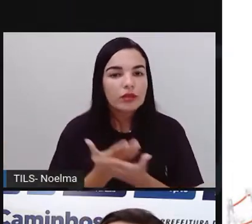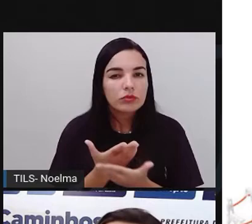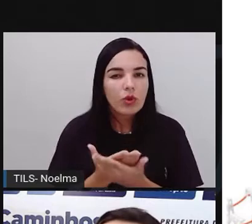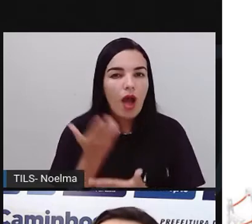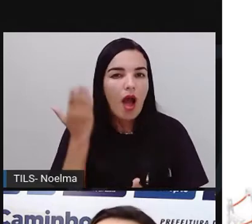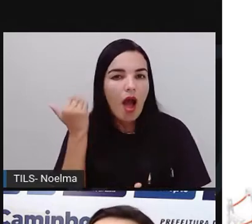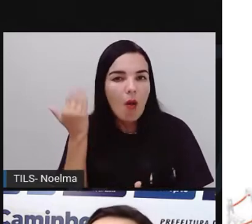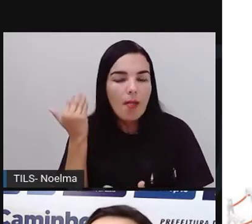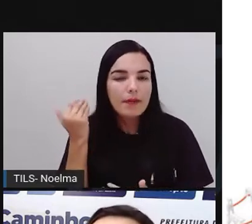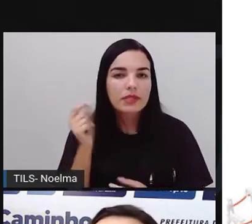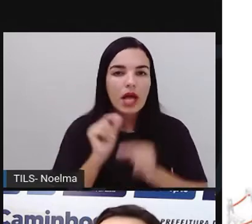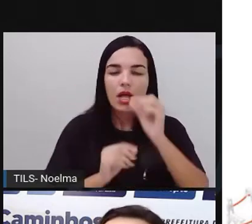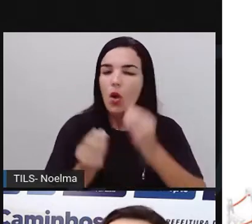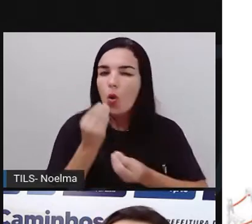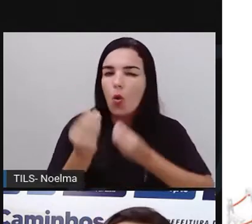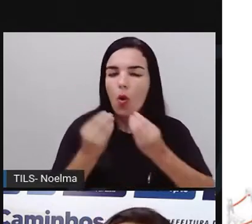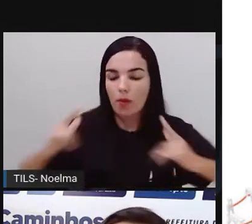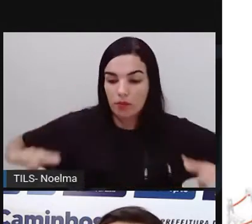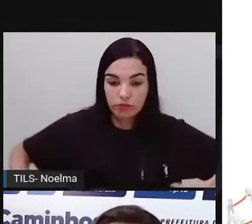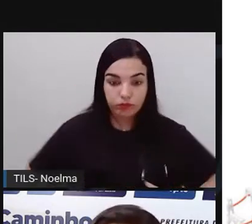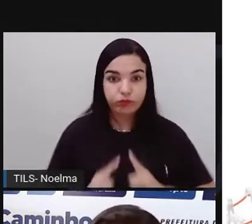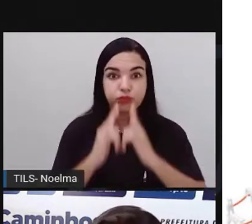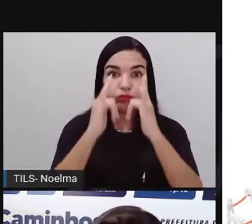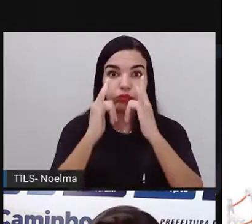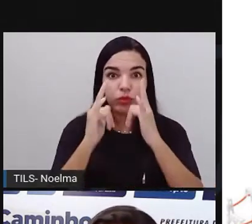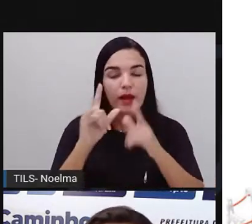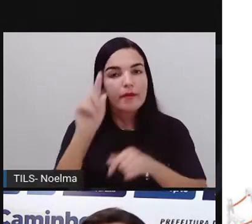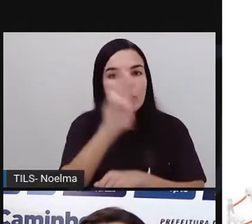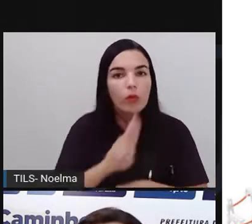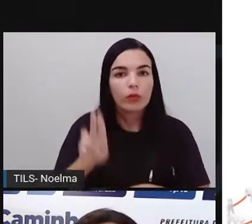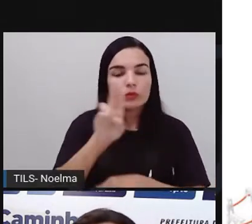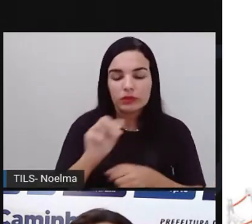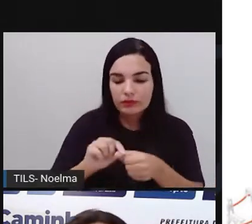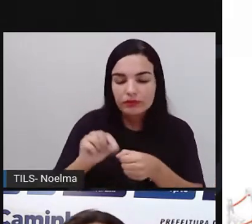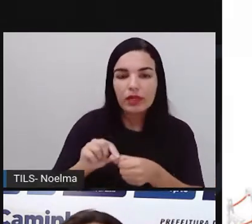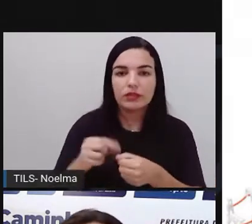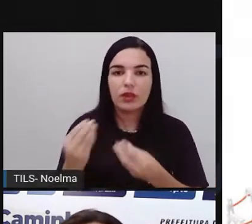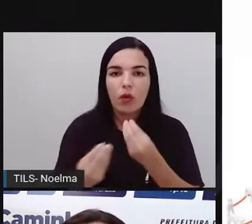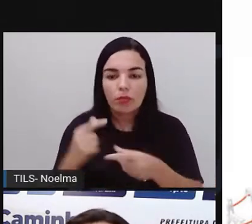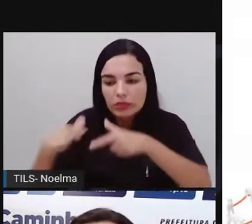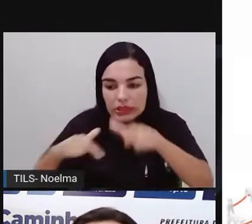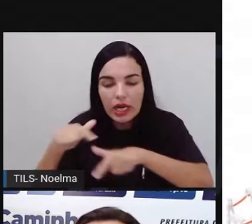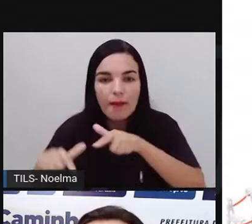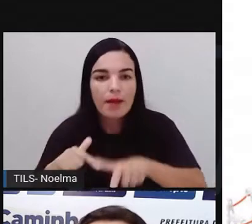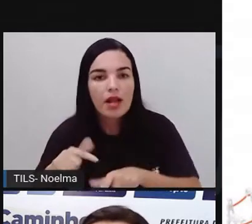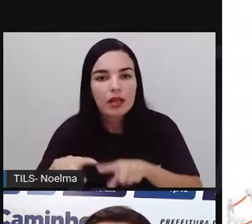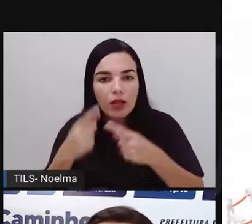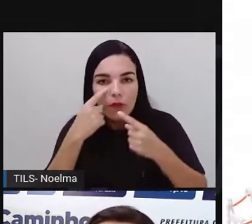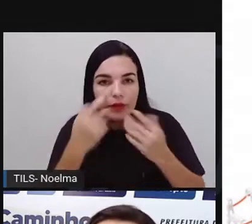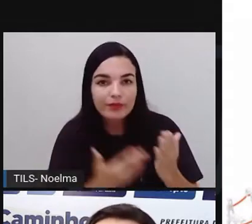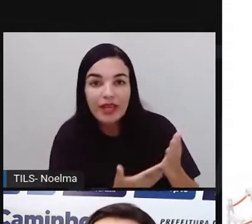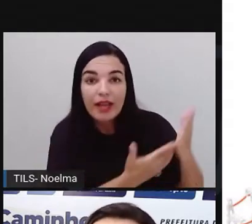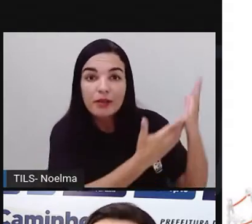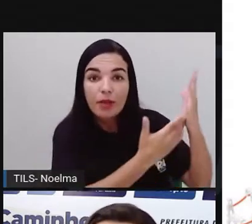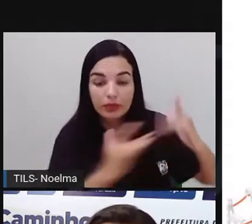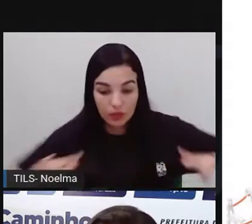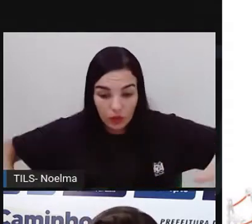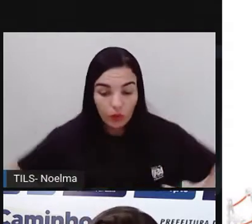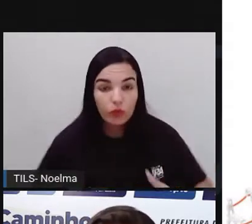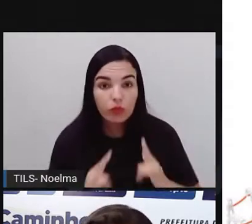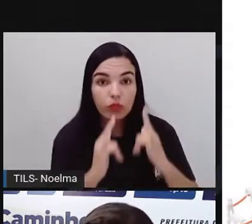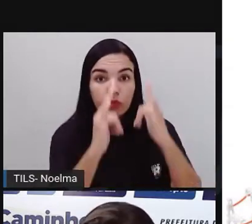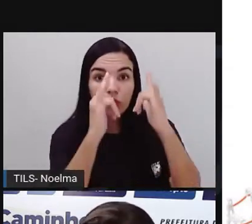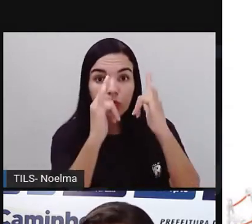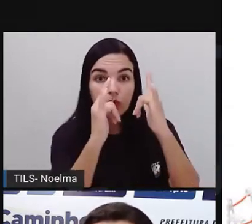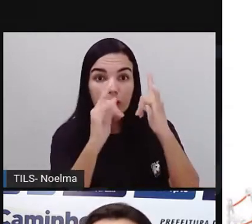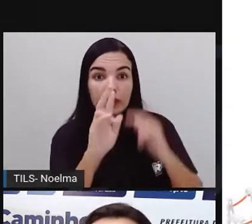aula anterior como é que uma hidrelétrica funciona. Na imagem aí a gente vê a descrição do passo a passo